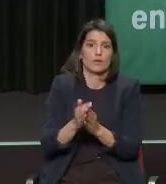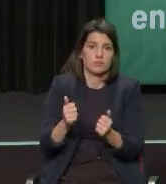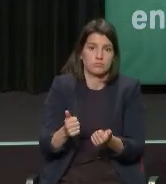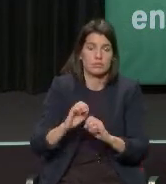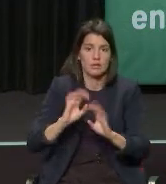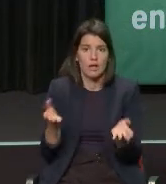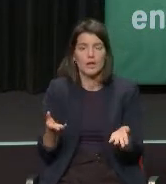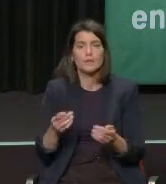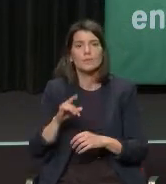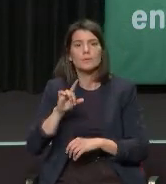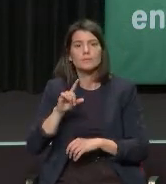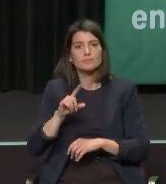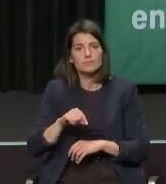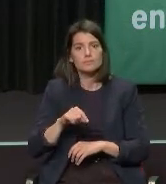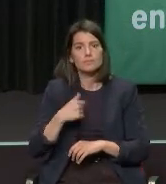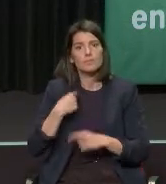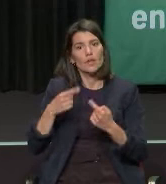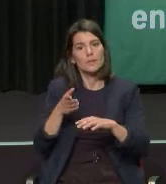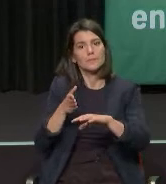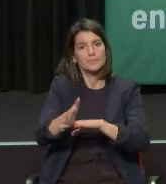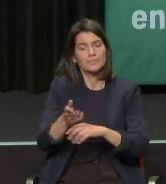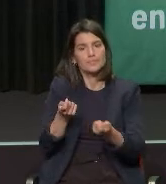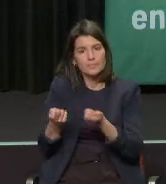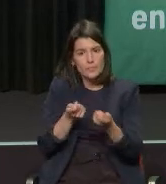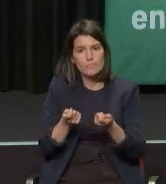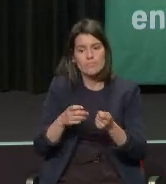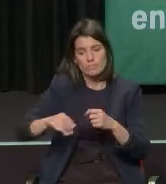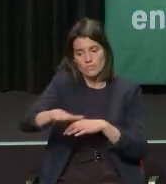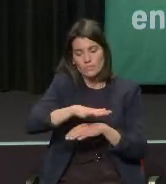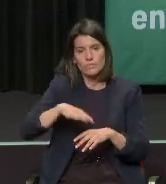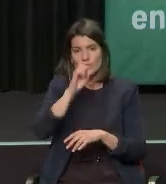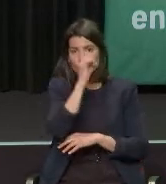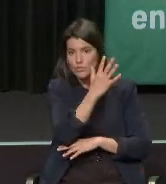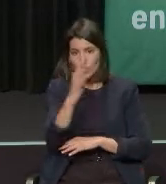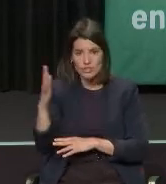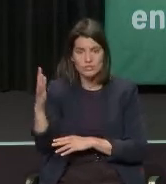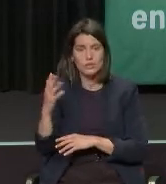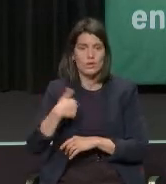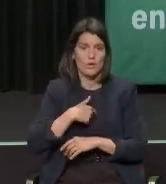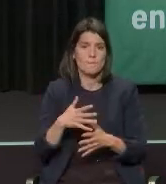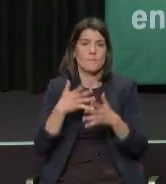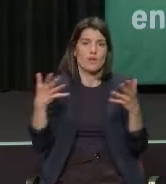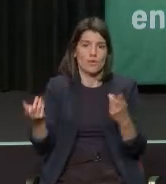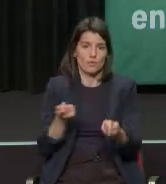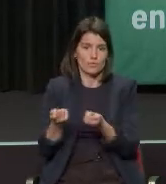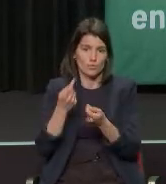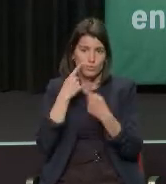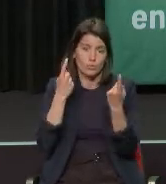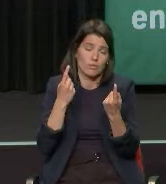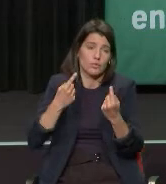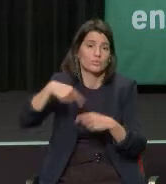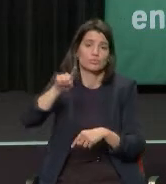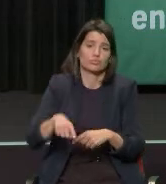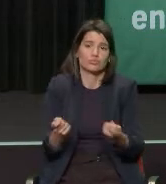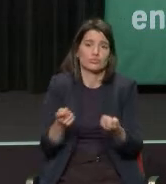disso, temos intervenção direta na gestão de áreas florestais, somos o maior gestor público, ou gestor florestal